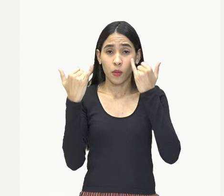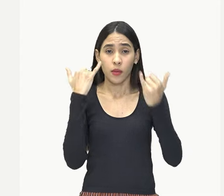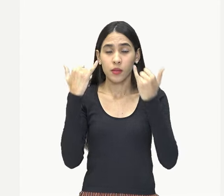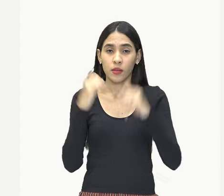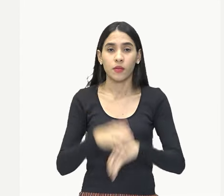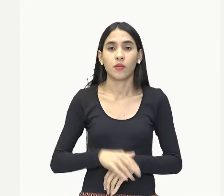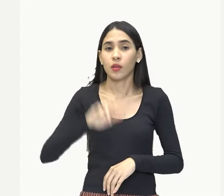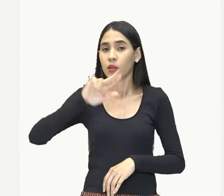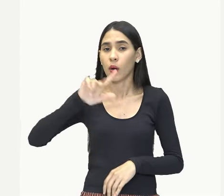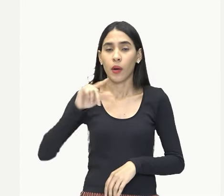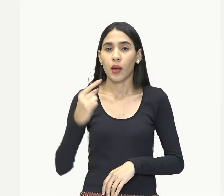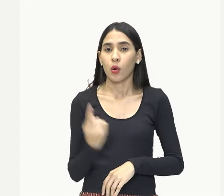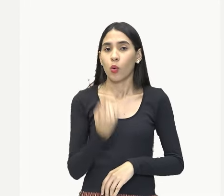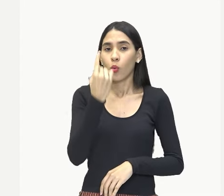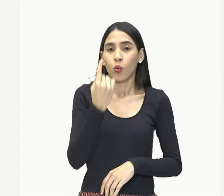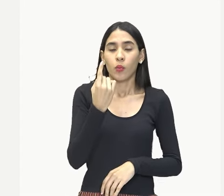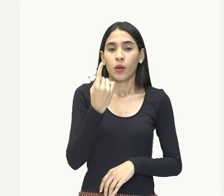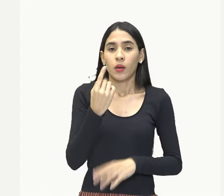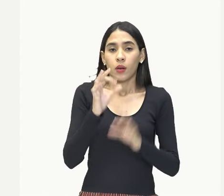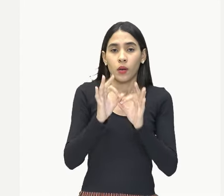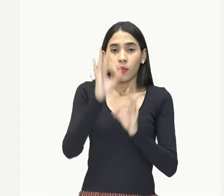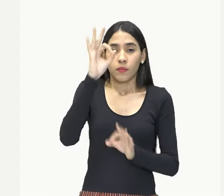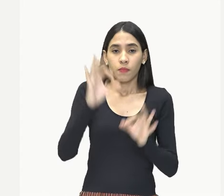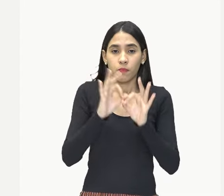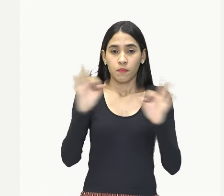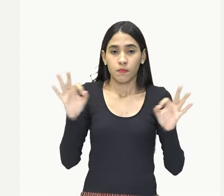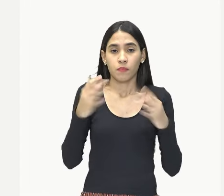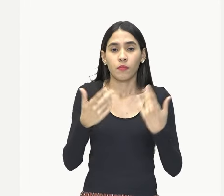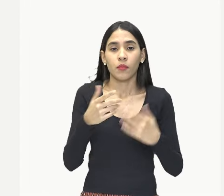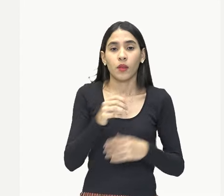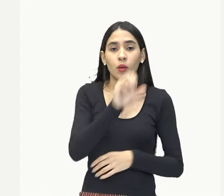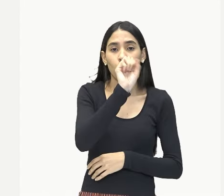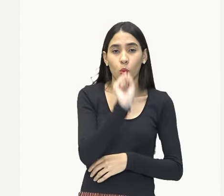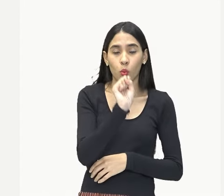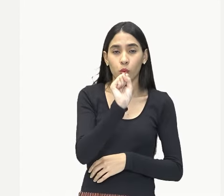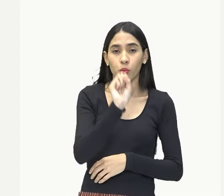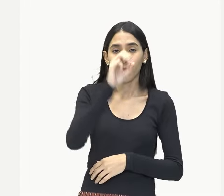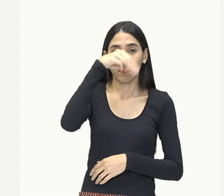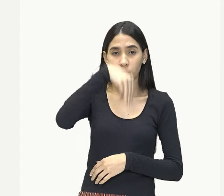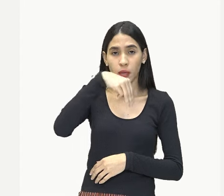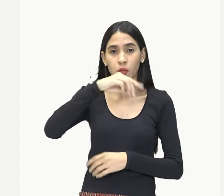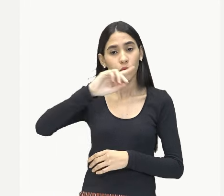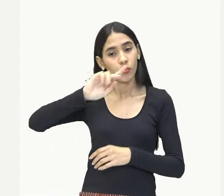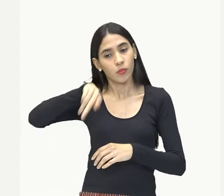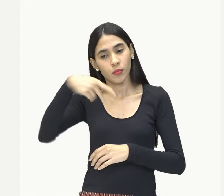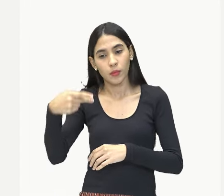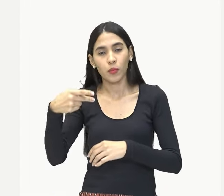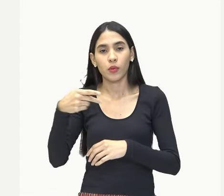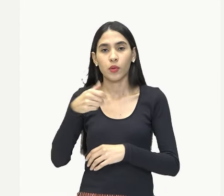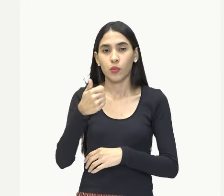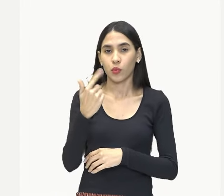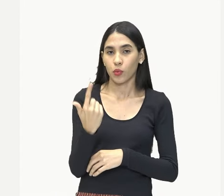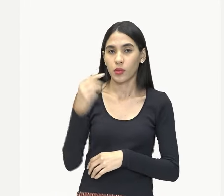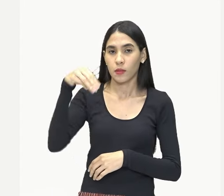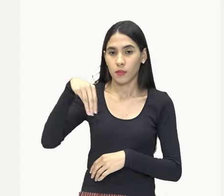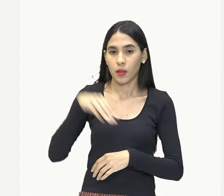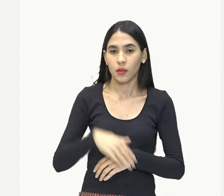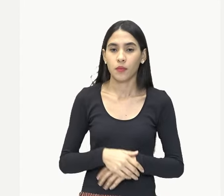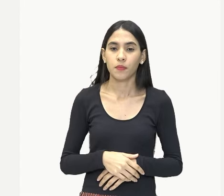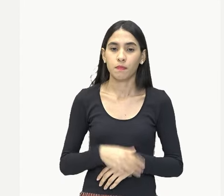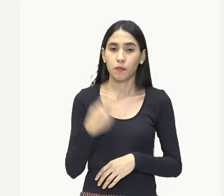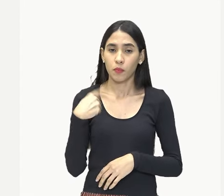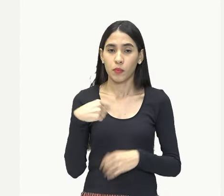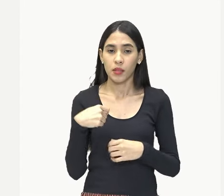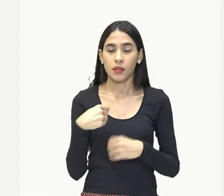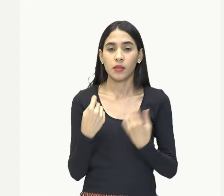é? Uma dimensão mede 8 metros, a outra mede 12 metros. Então, eu vou ter que